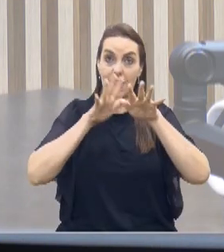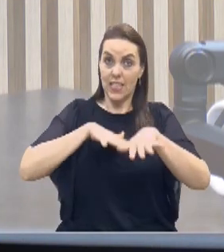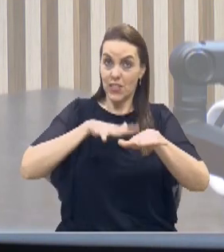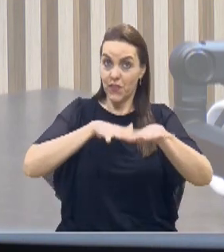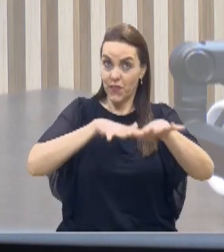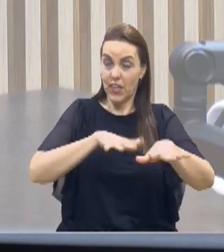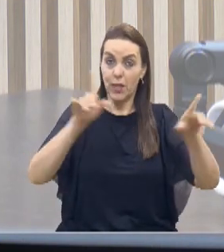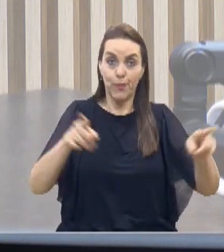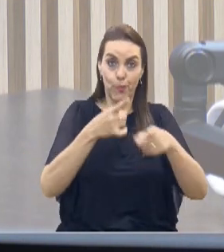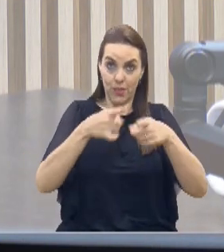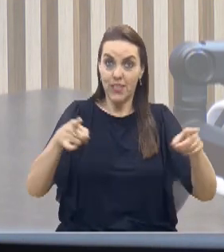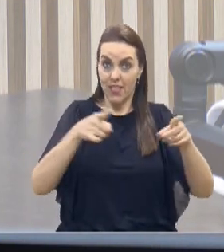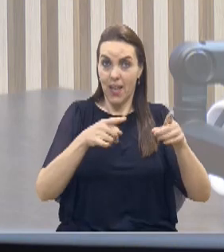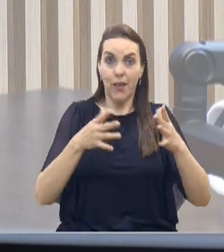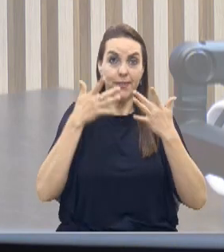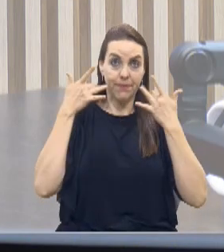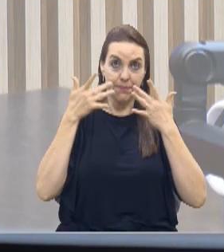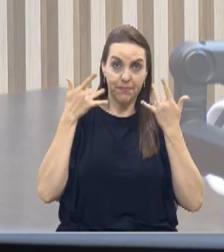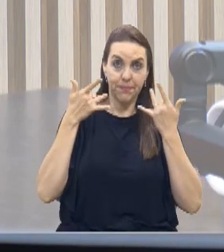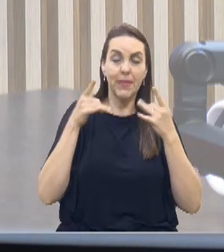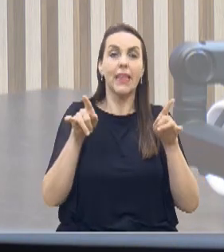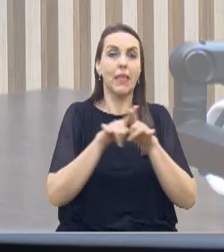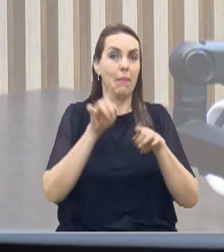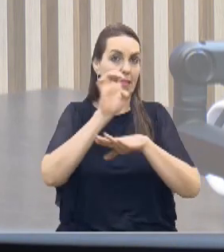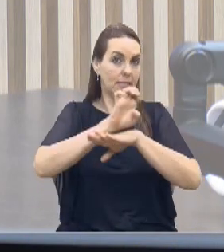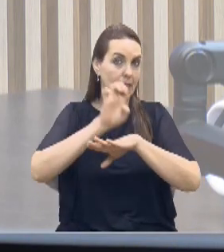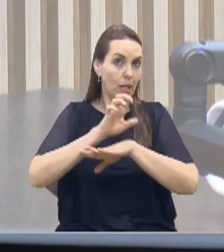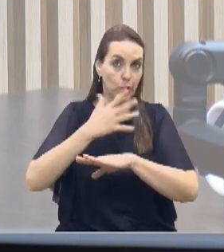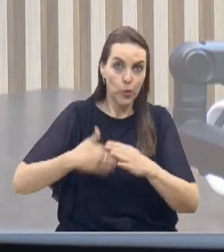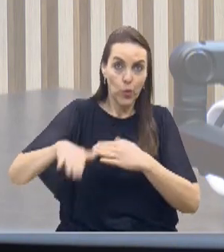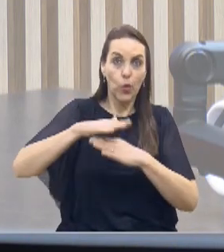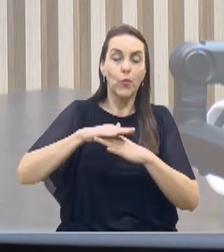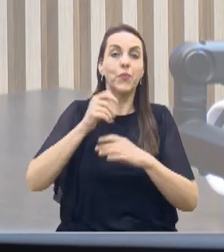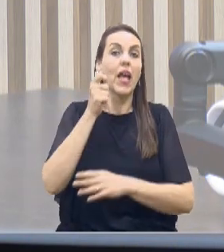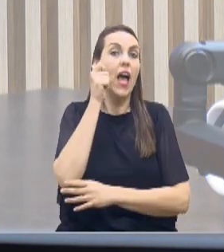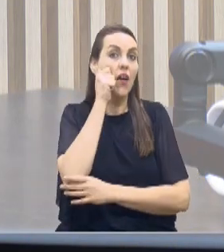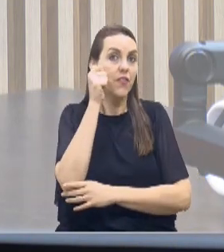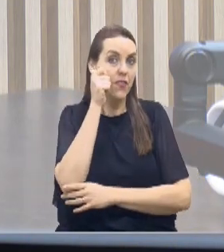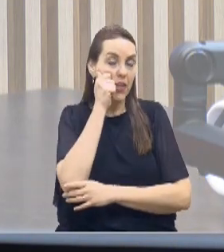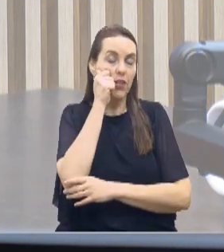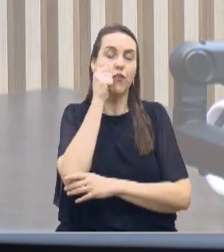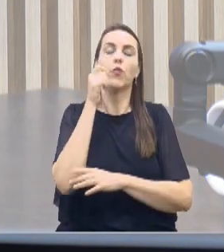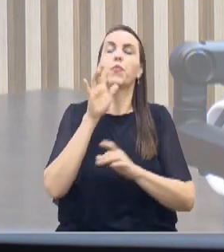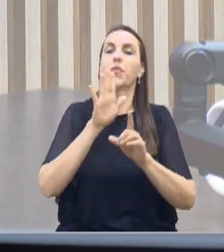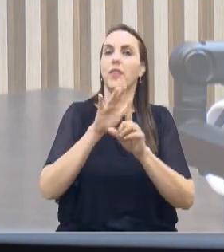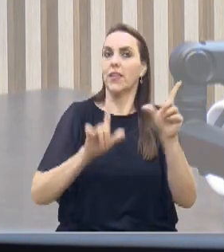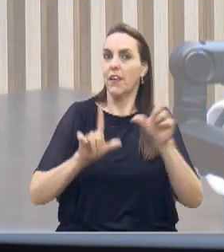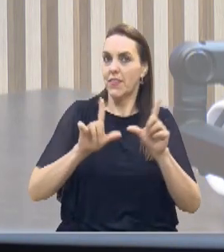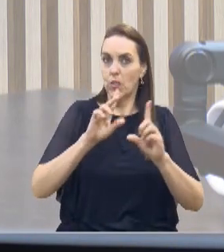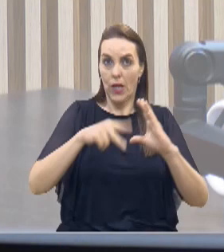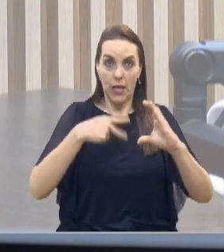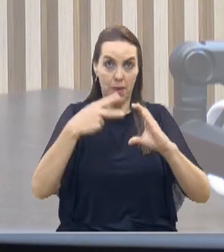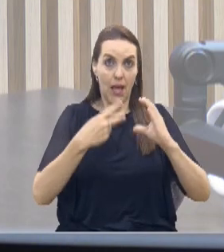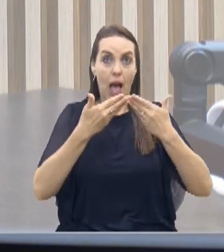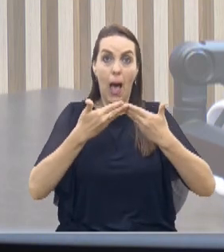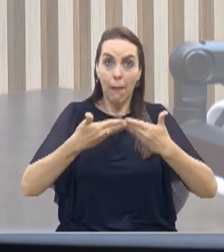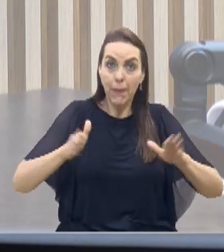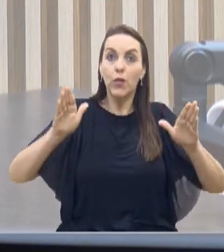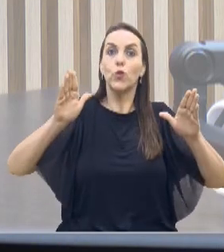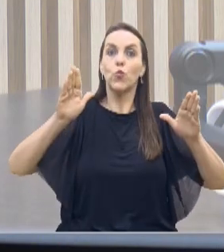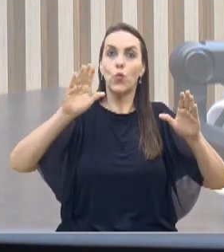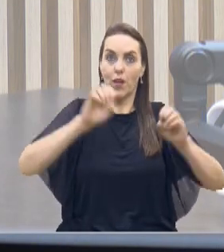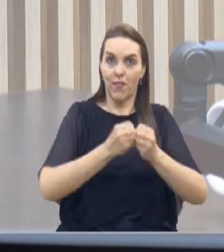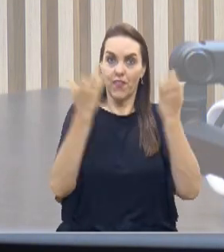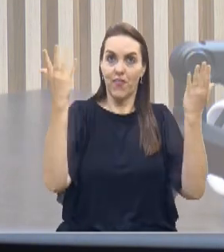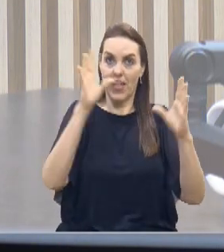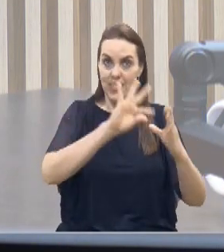para todo o estado, nós transmitimos ao vivo pela TV Câmara a abertura da Festa da Uva, fizemos várias